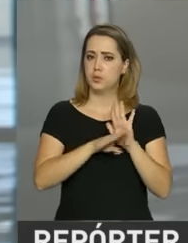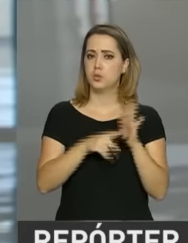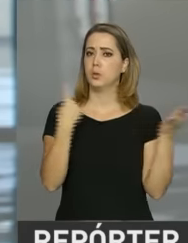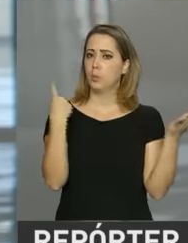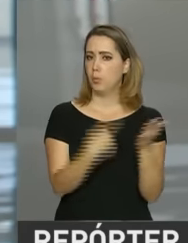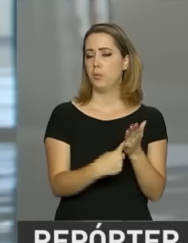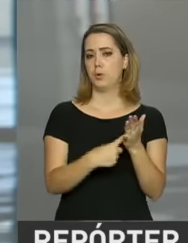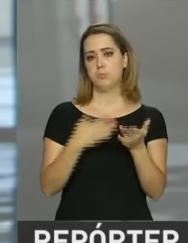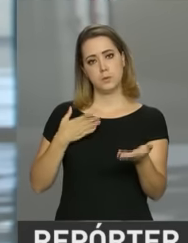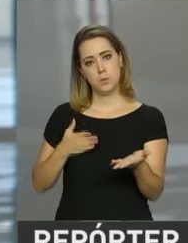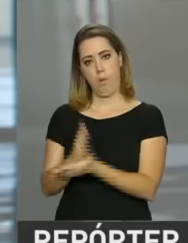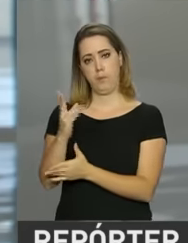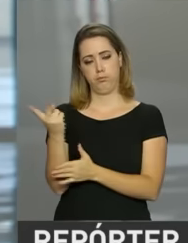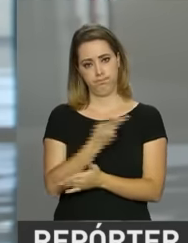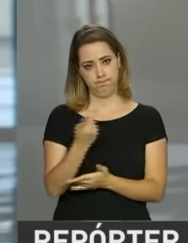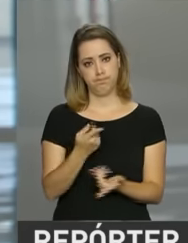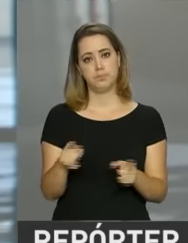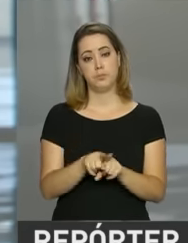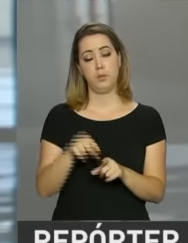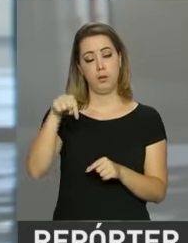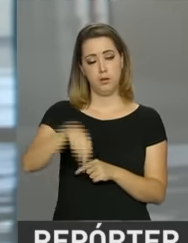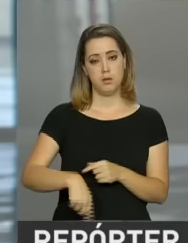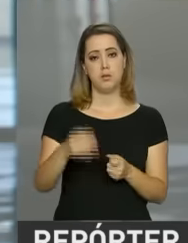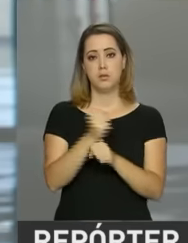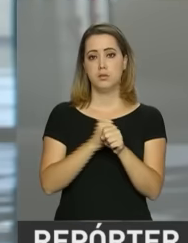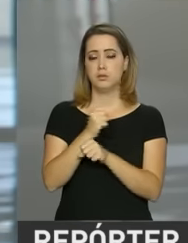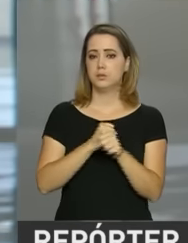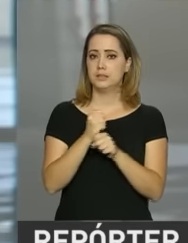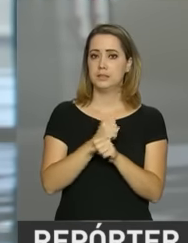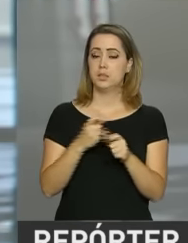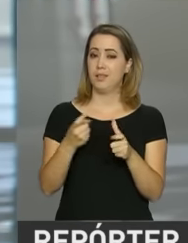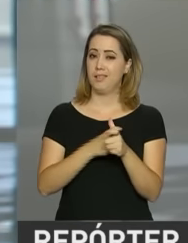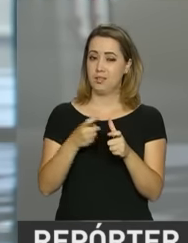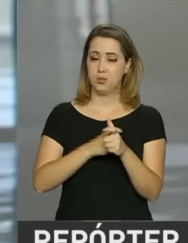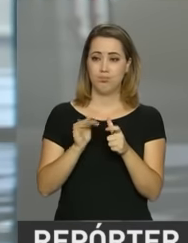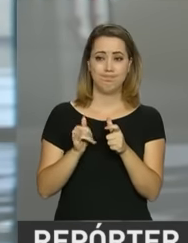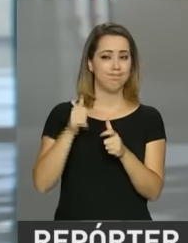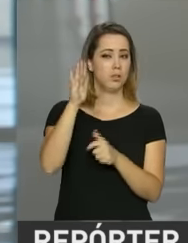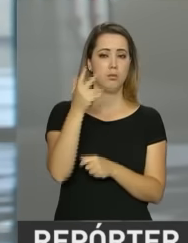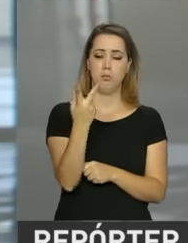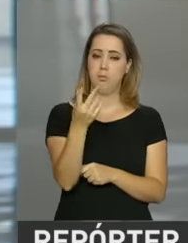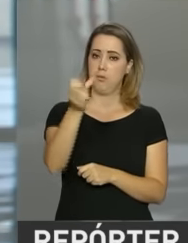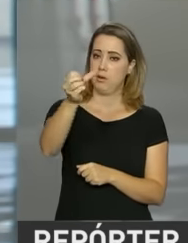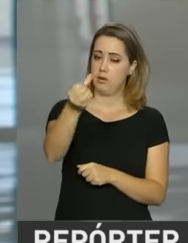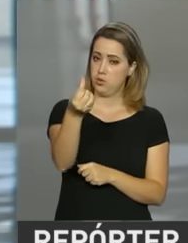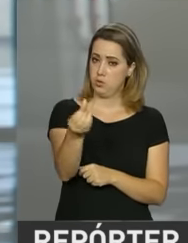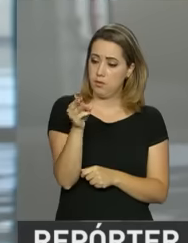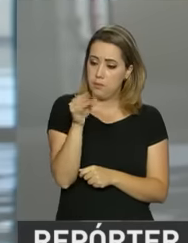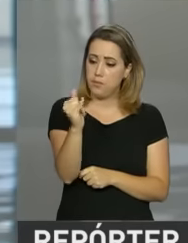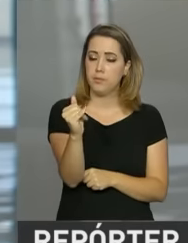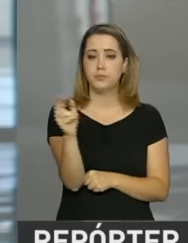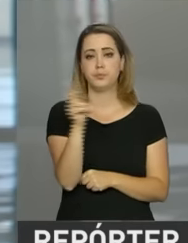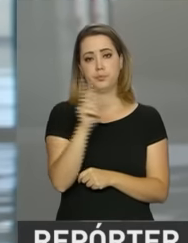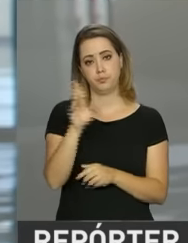Rio devem superar a arrecadação em cerca de R6 bilhões deais para criar mais receitas o Governo